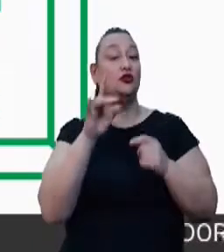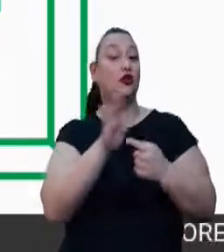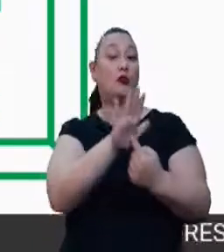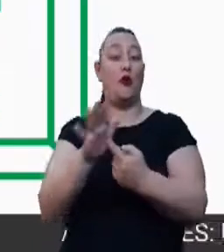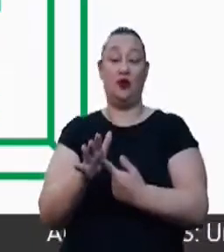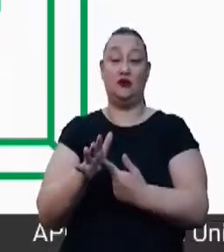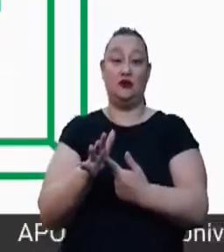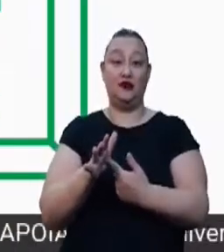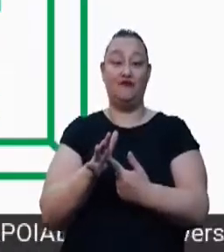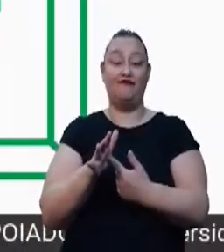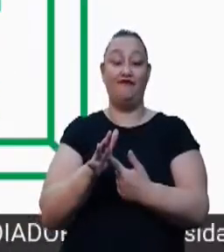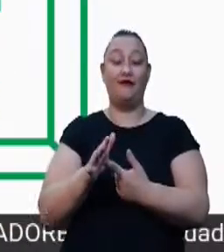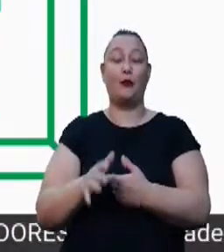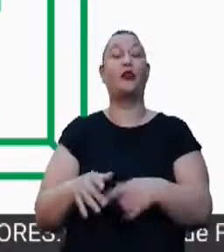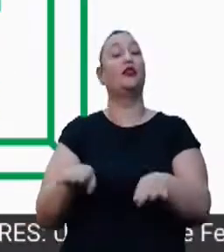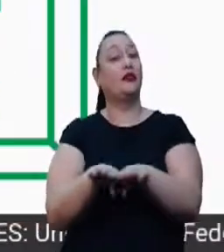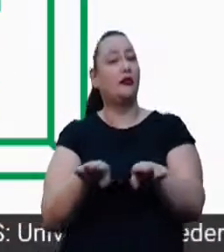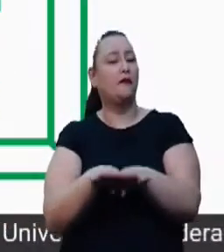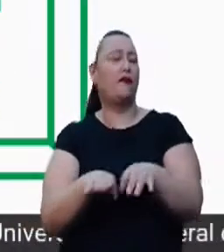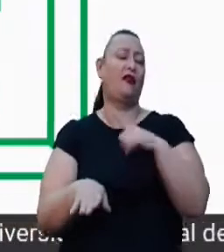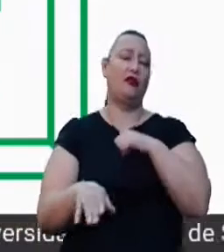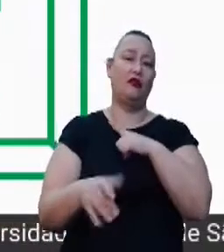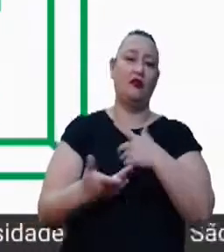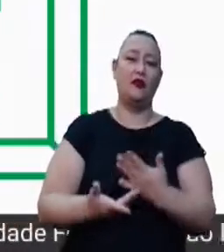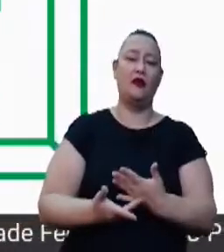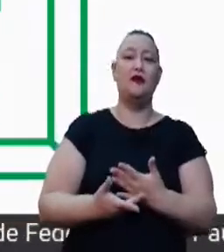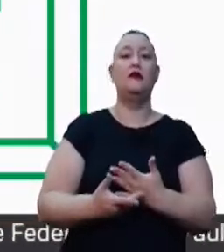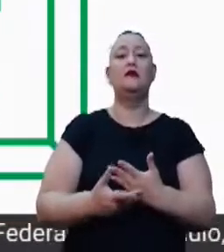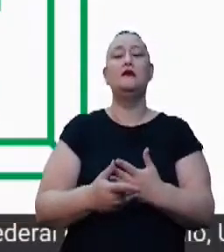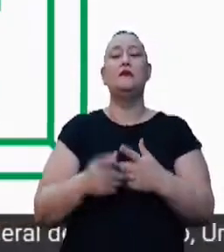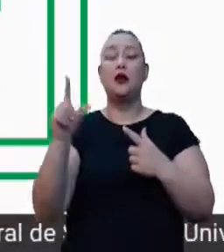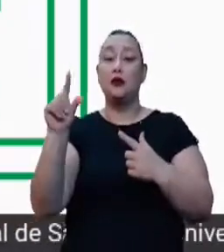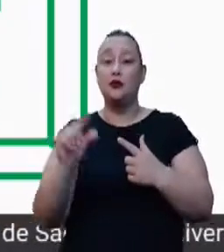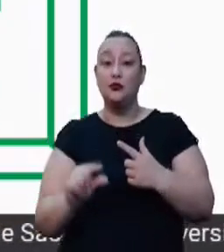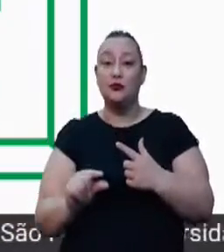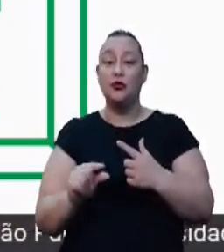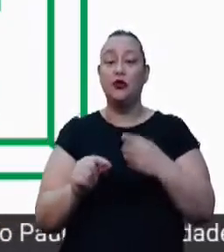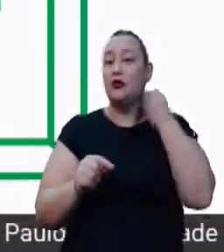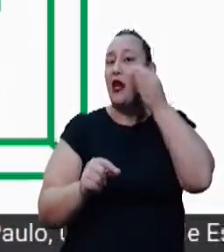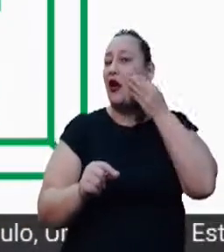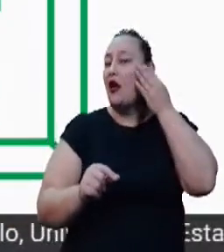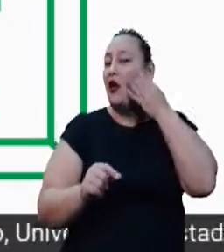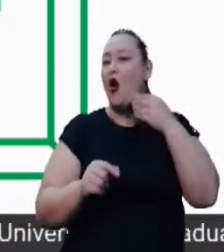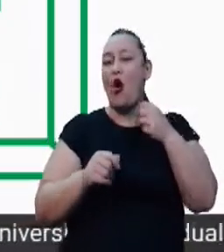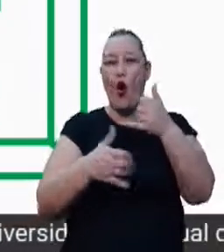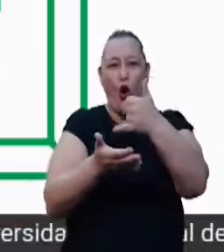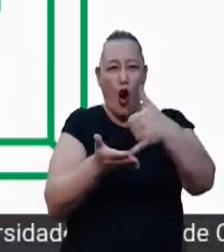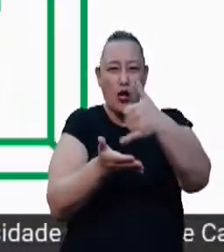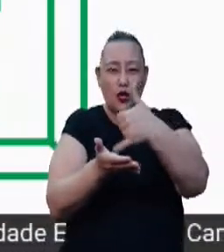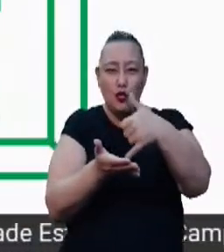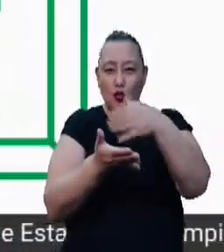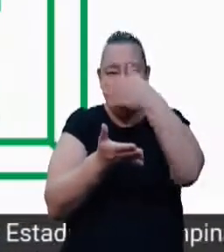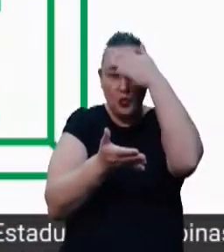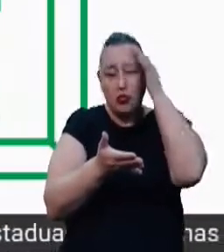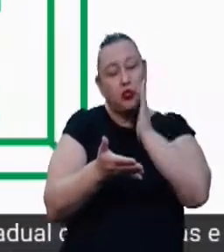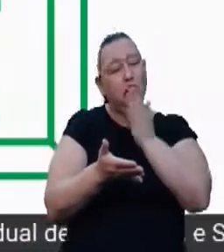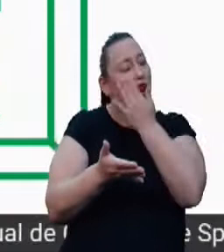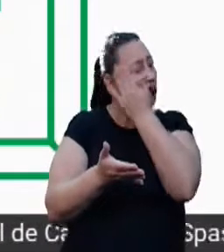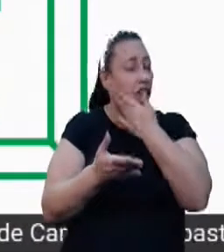lábios. E também até, inclusive, a diminuição da oleosidade da pele. Você aplica a toxina